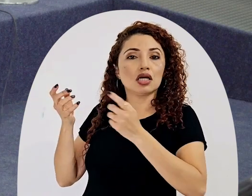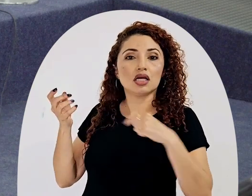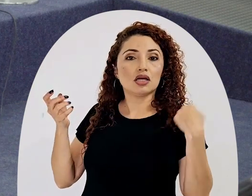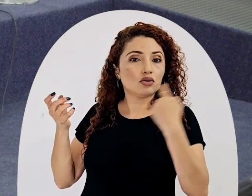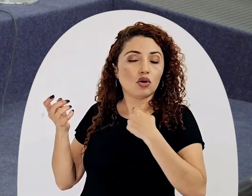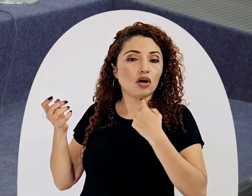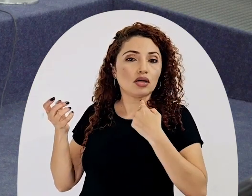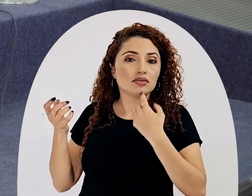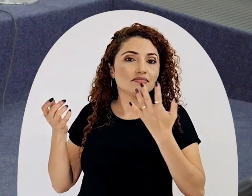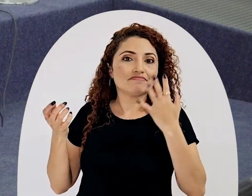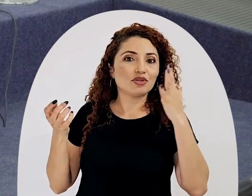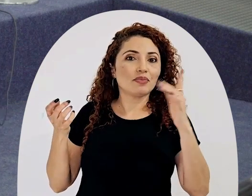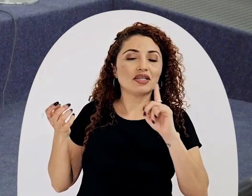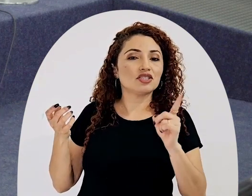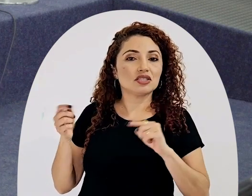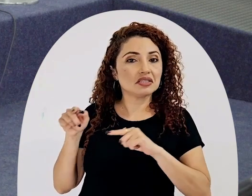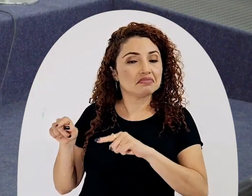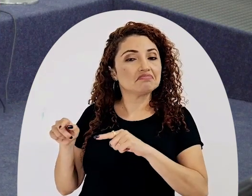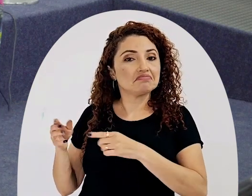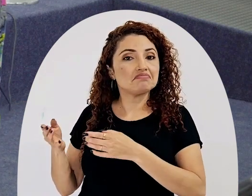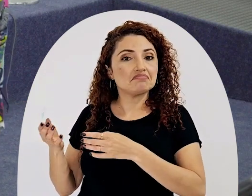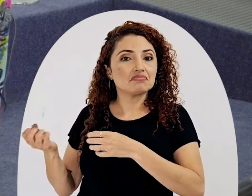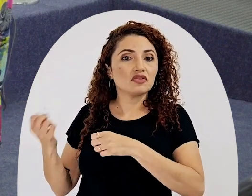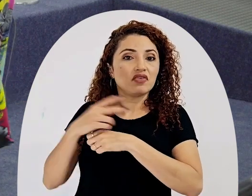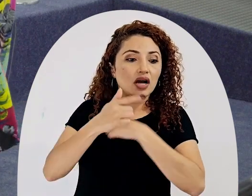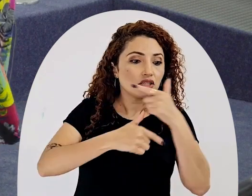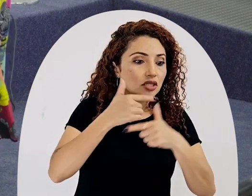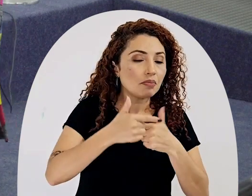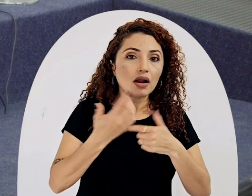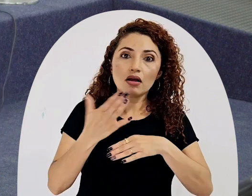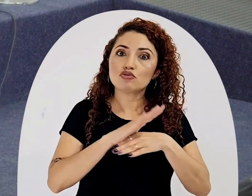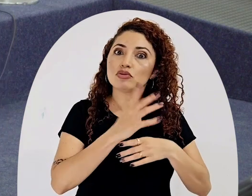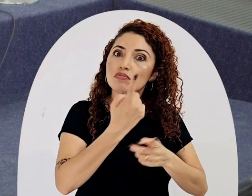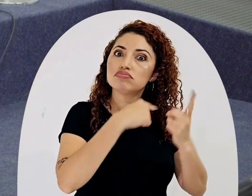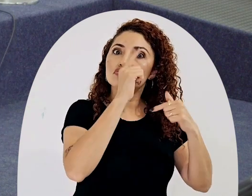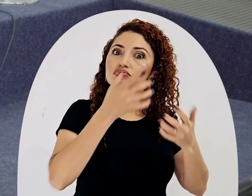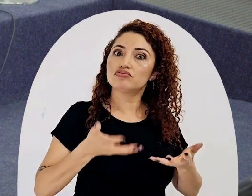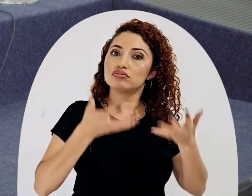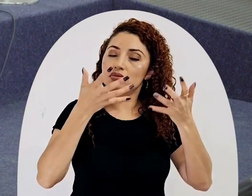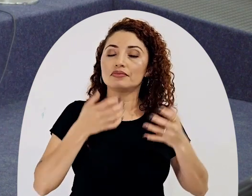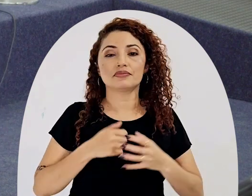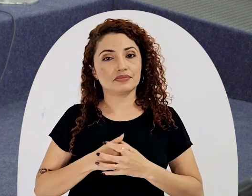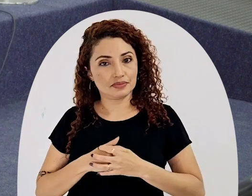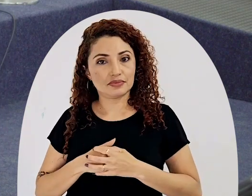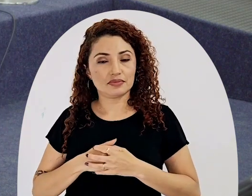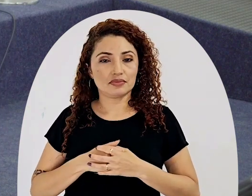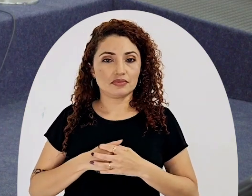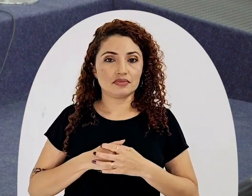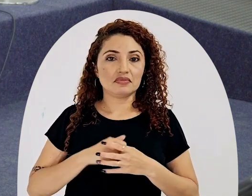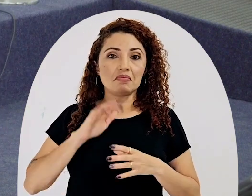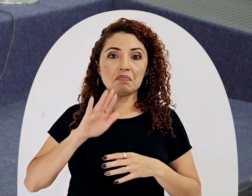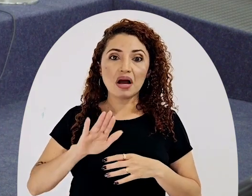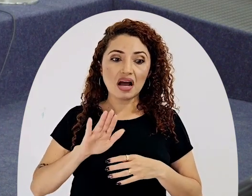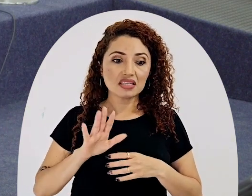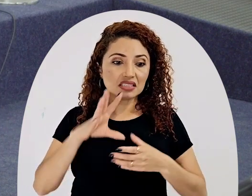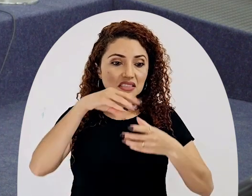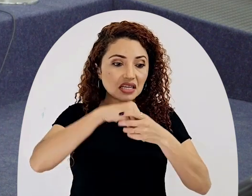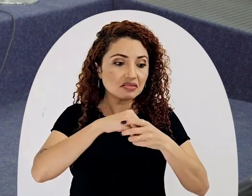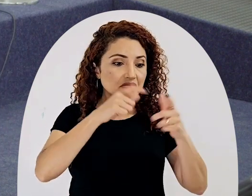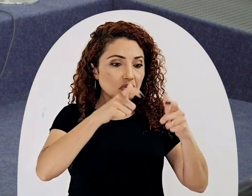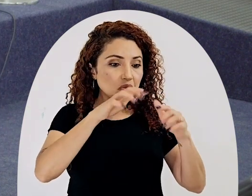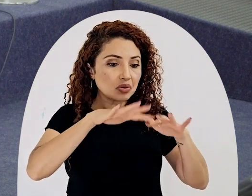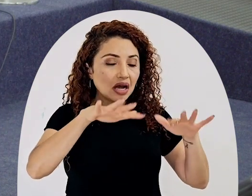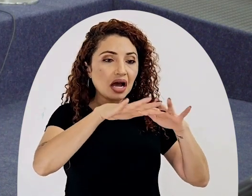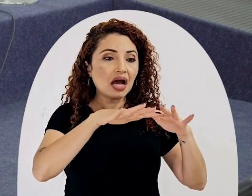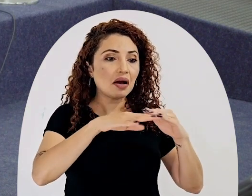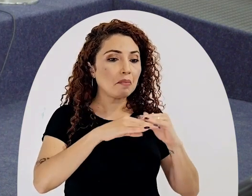que isso faz total diferença, por exemplo, no ambiente de trabalho. E se eu tiver todo mundo ali padrãozinho, igualzinho, para